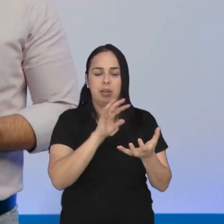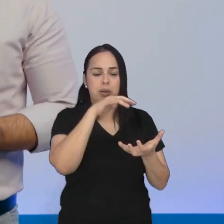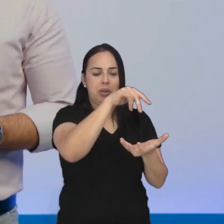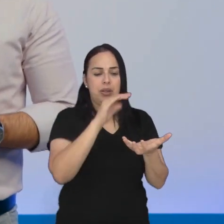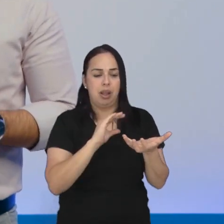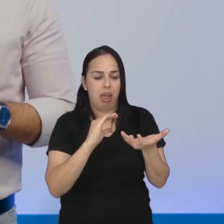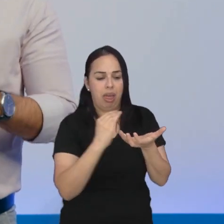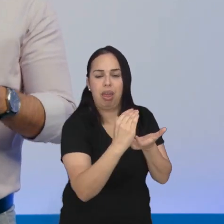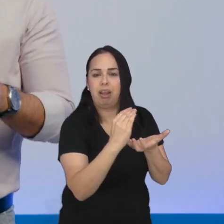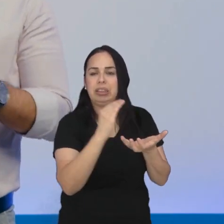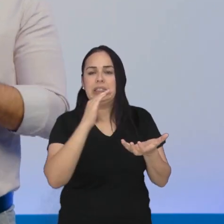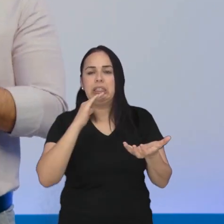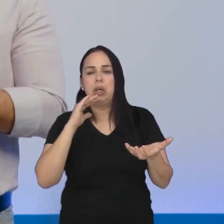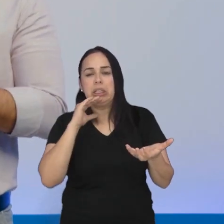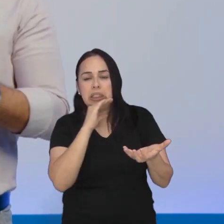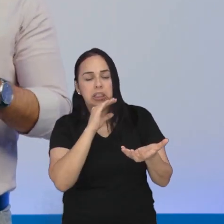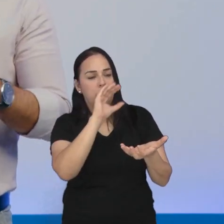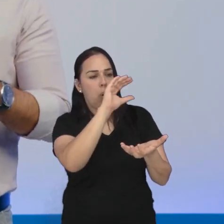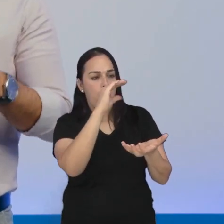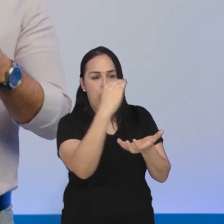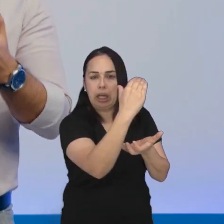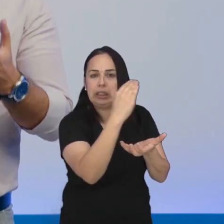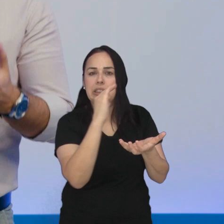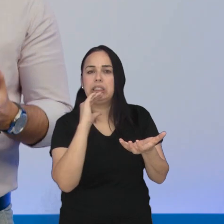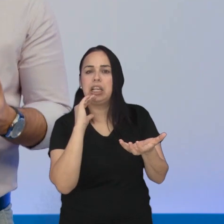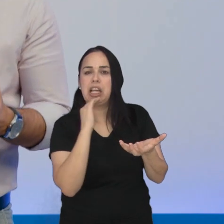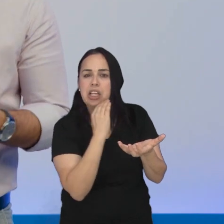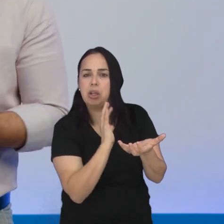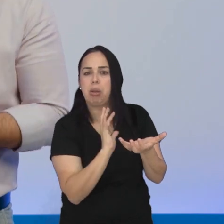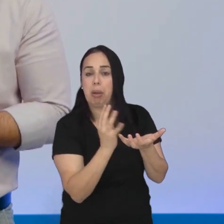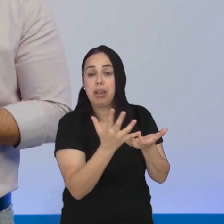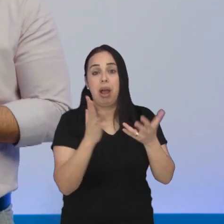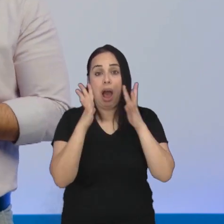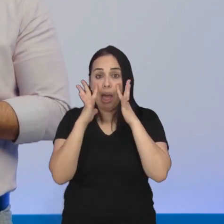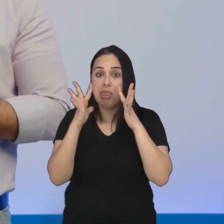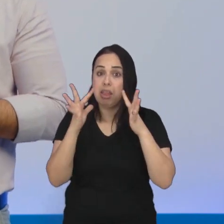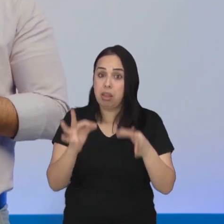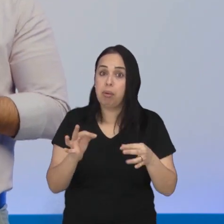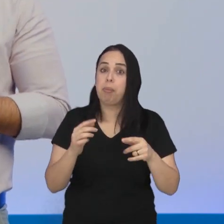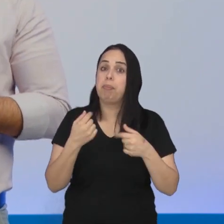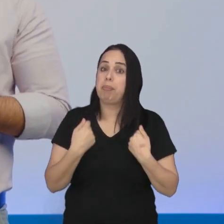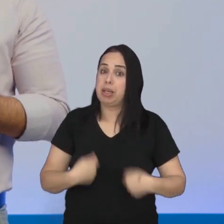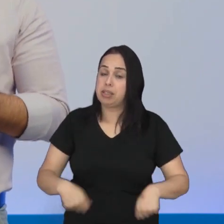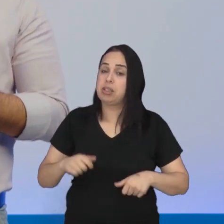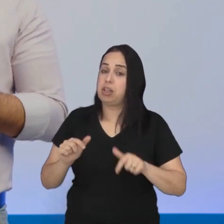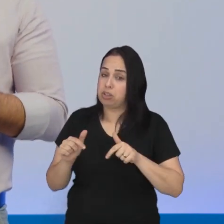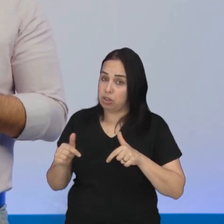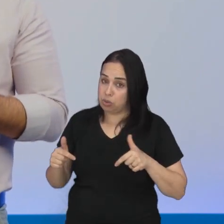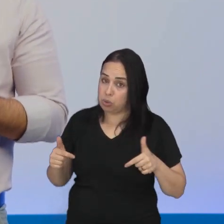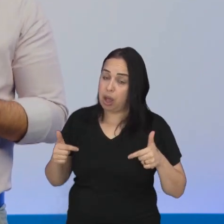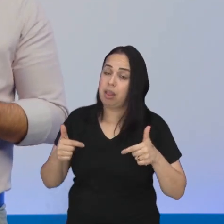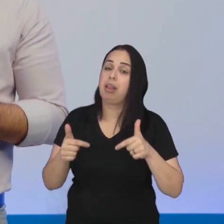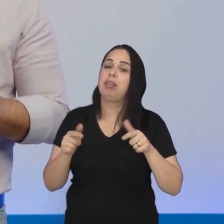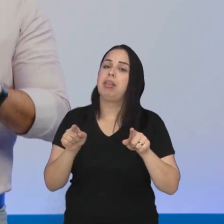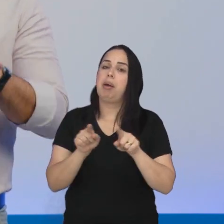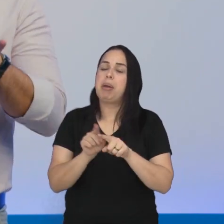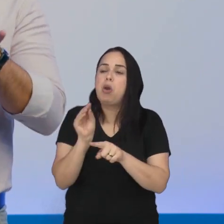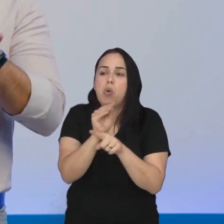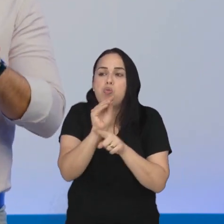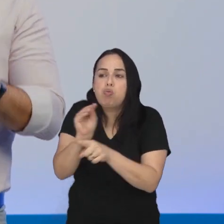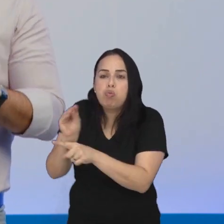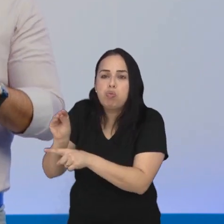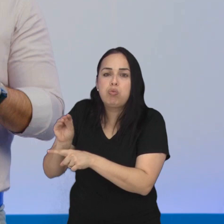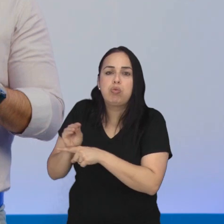realidade e os fenômenos como El Niño e Laninha estão mais fortes. Então, atenção, viu? A gente tem que agir em atitude e agir